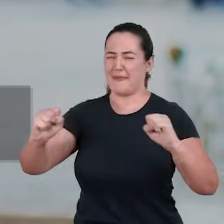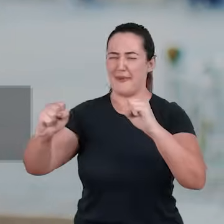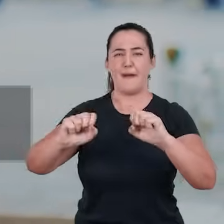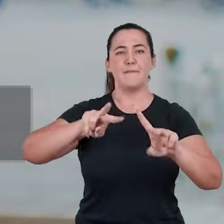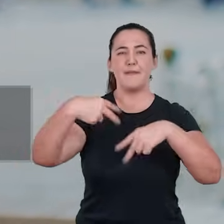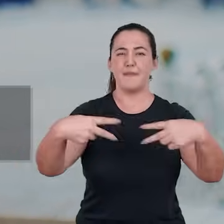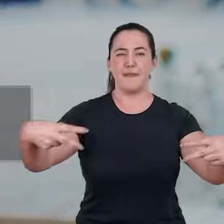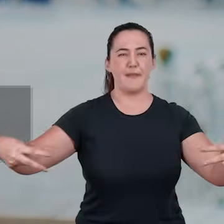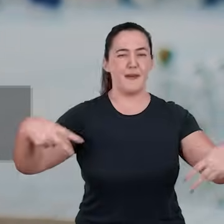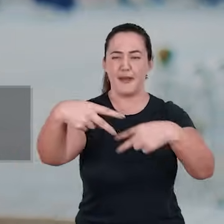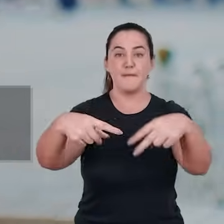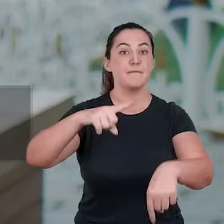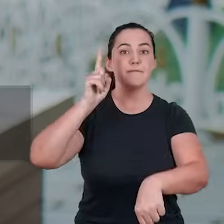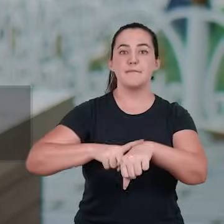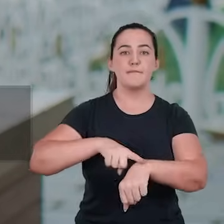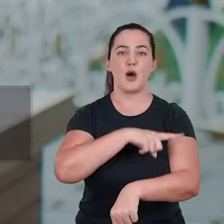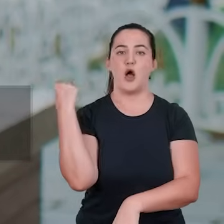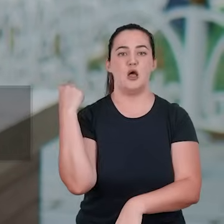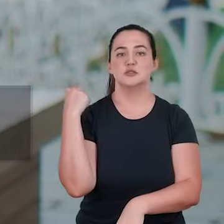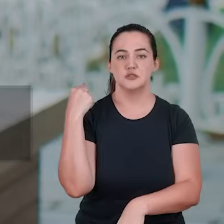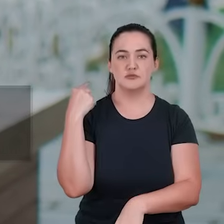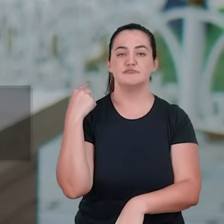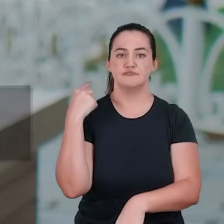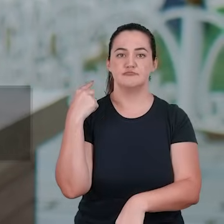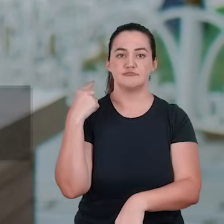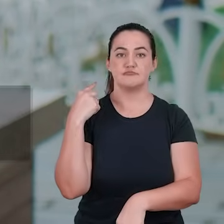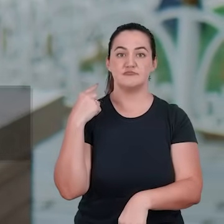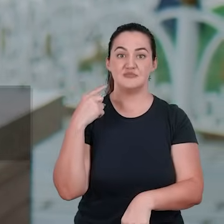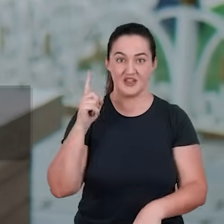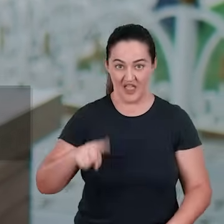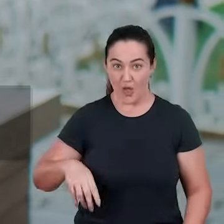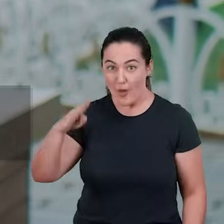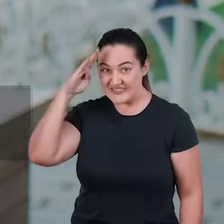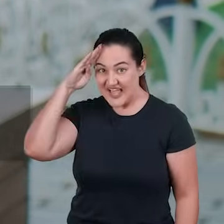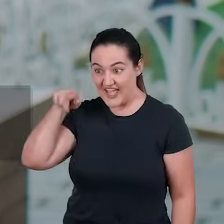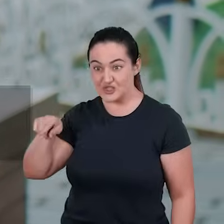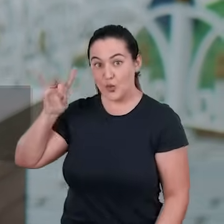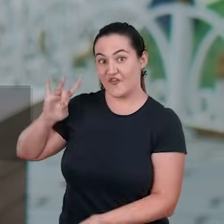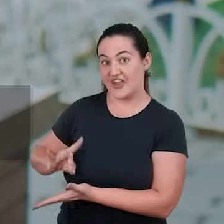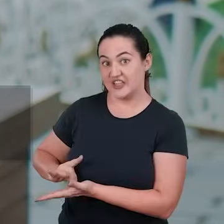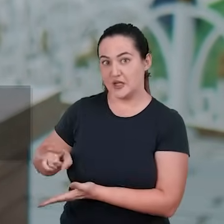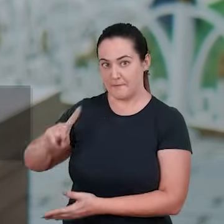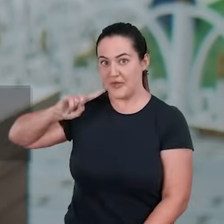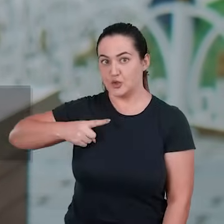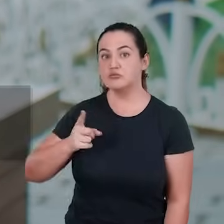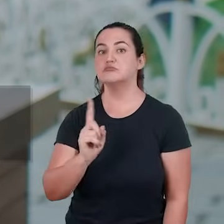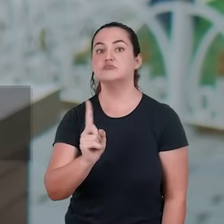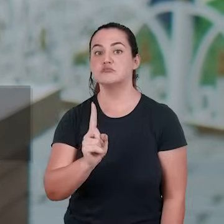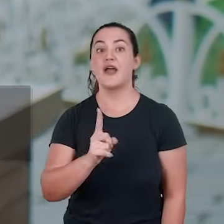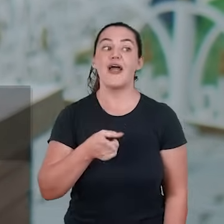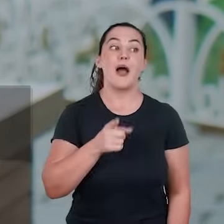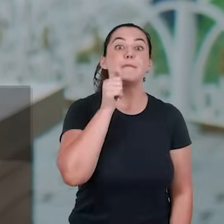foram mortos imediatamente. E não se pode dizer que foi o exército do imperador que mandou fazer isso, porque foi um exército